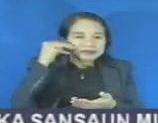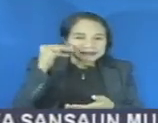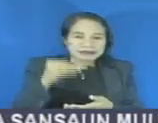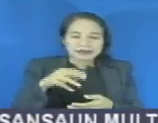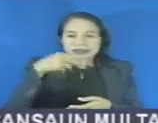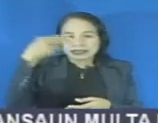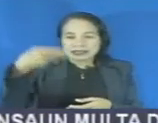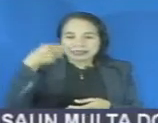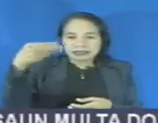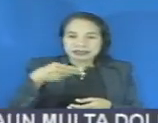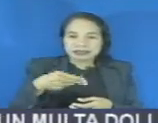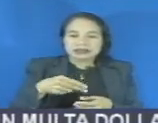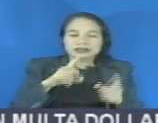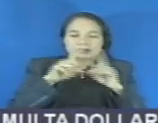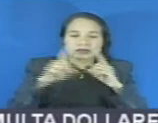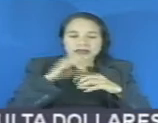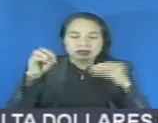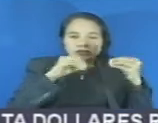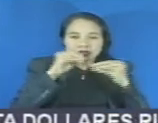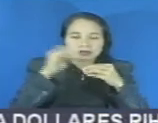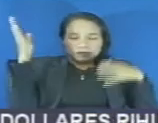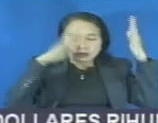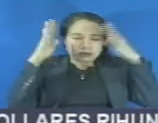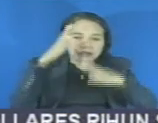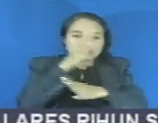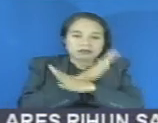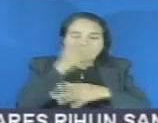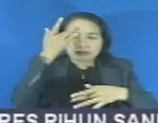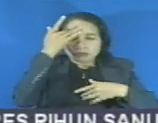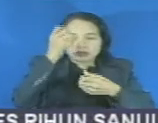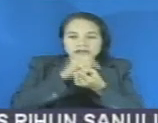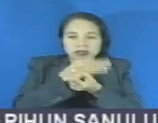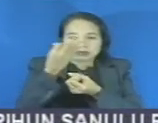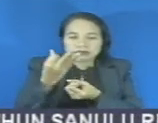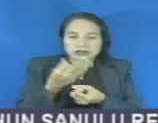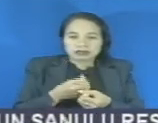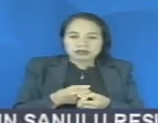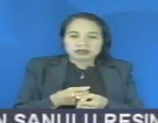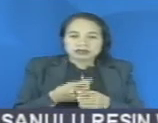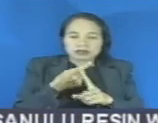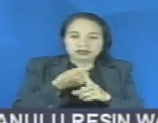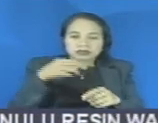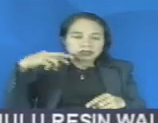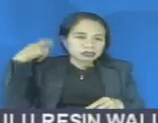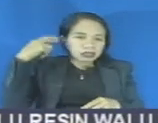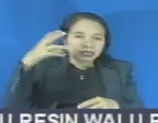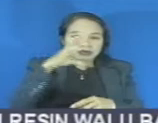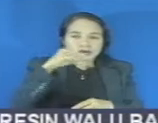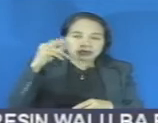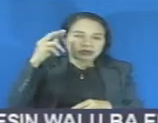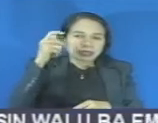Acara, quinta-feira, né? Rodi colia com o assunto prevenção surto Covid-19 recência. Lihusi rádio no